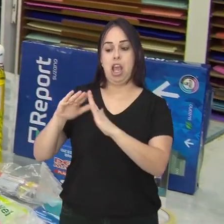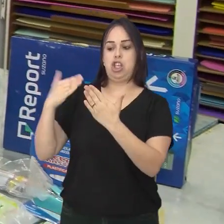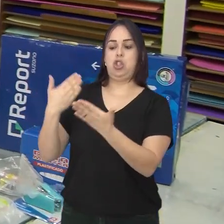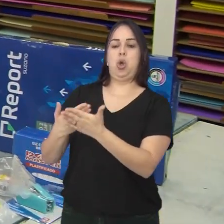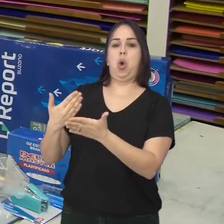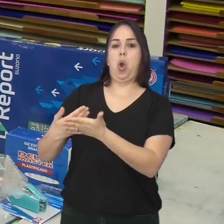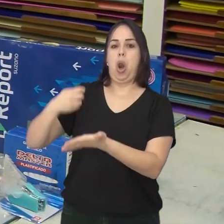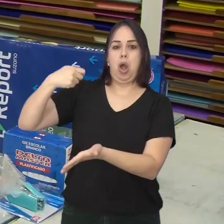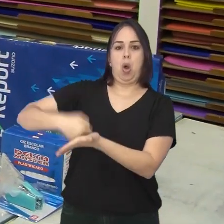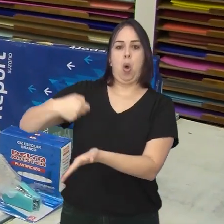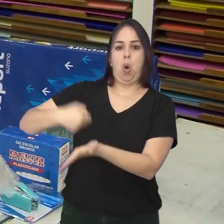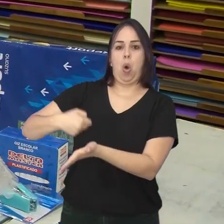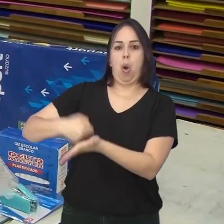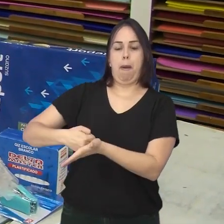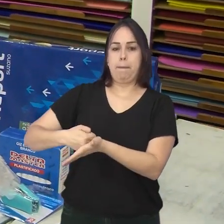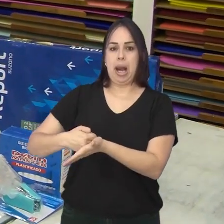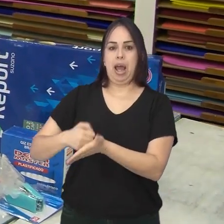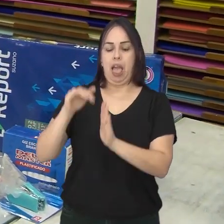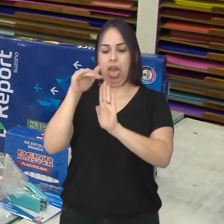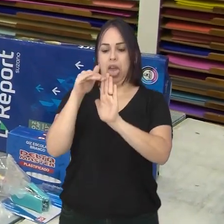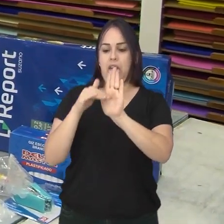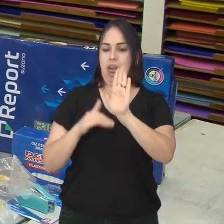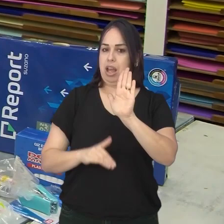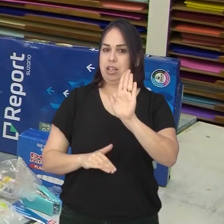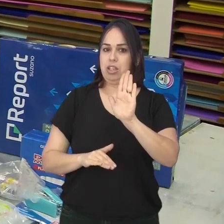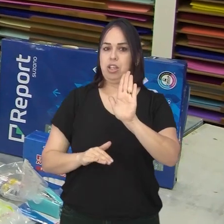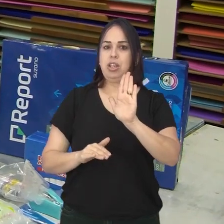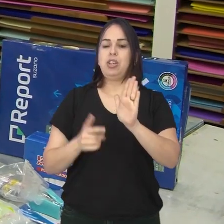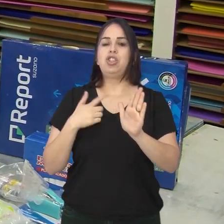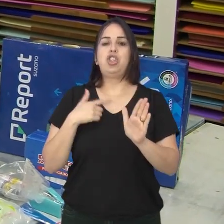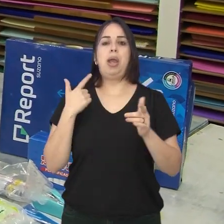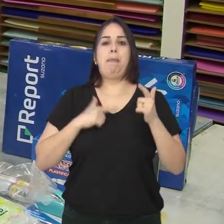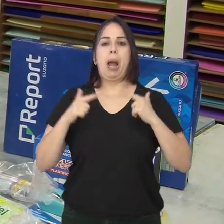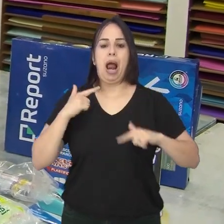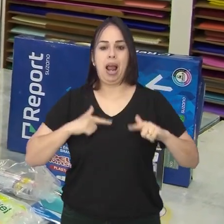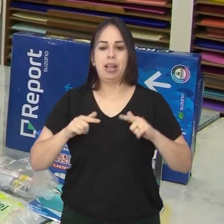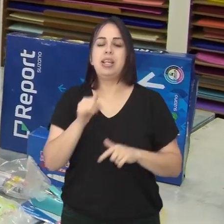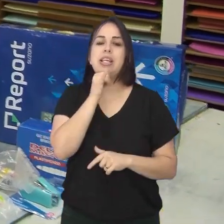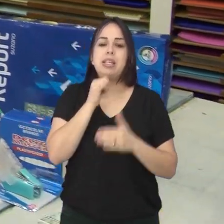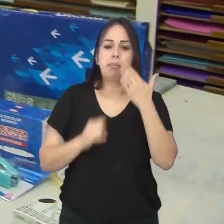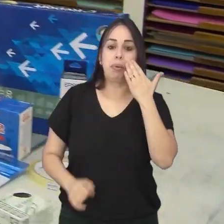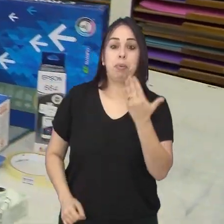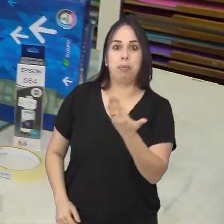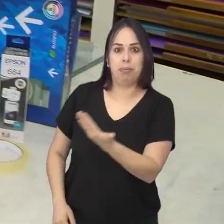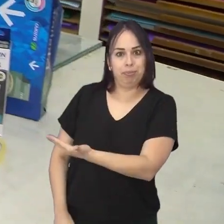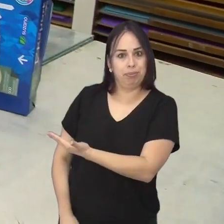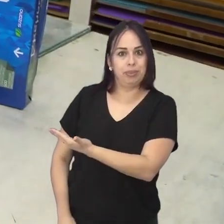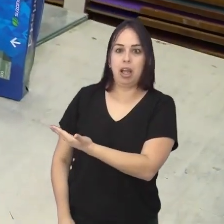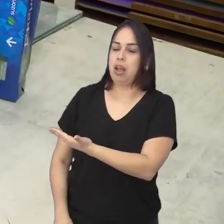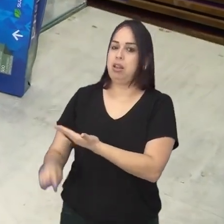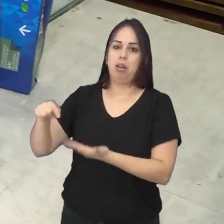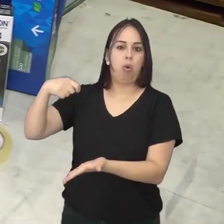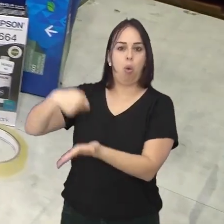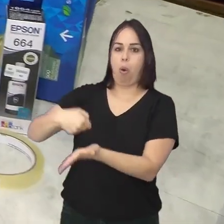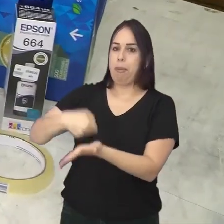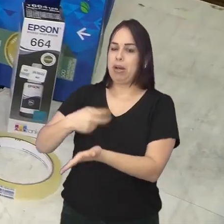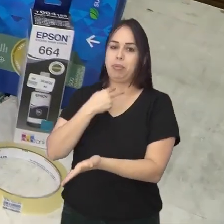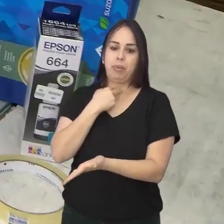podem solicitar itens de uso coletivo ou de higiene, como é o caso de papel higiênico,